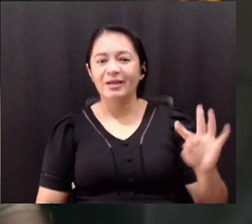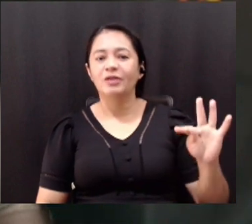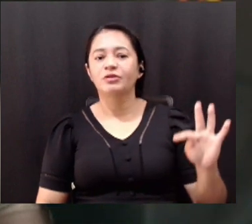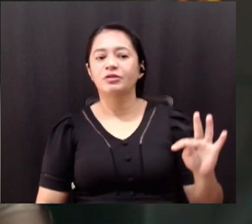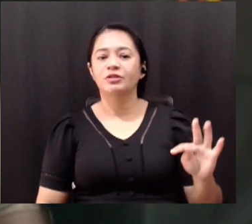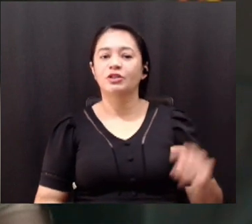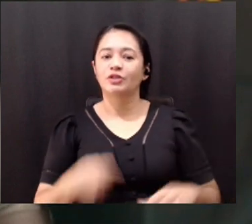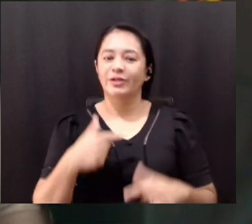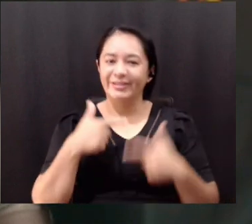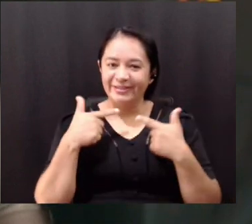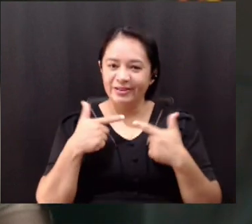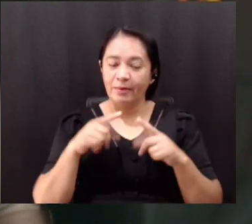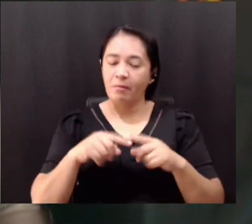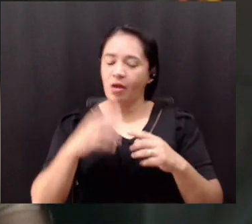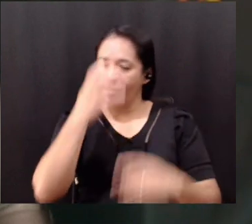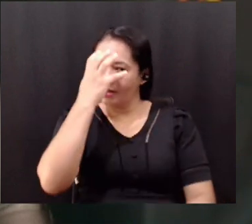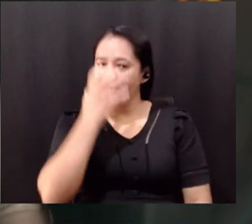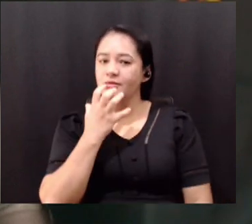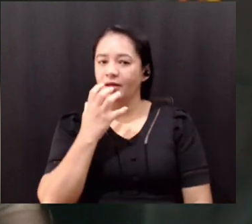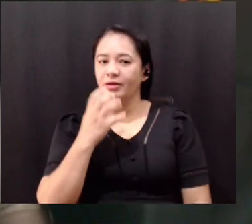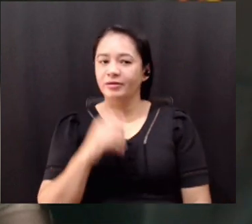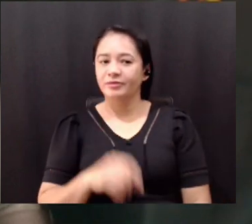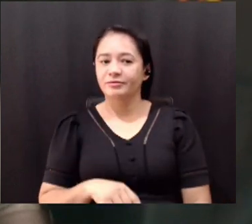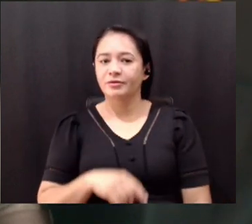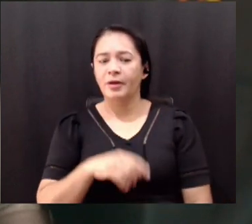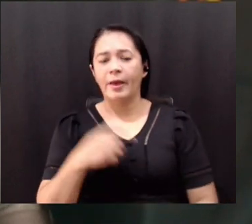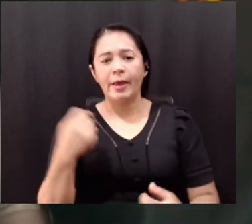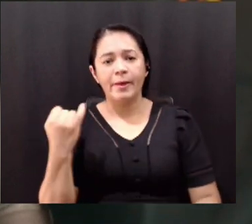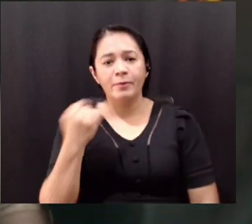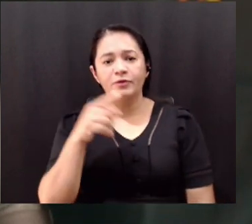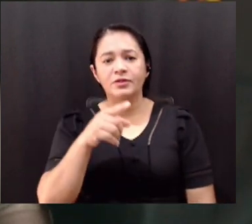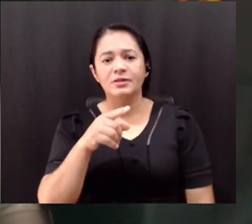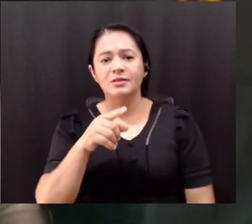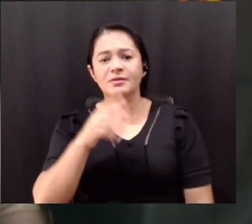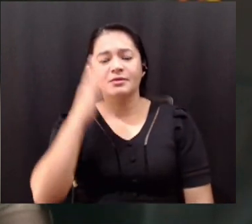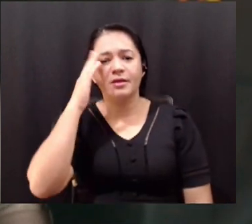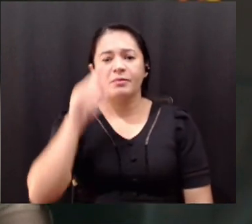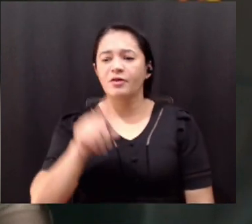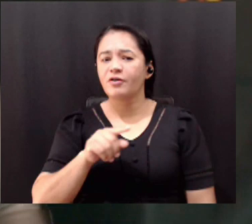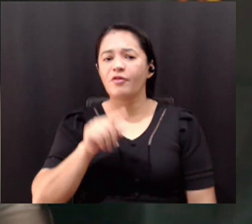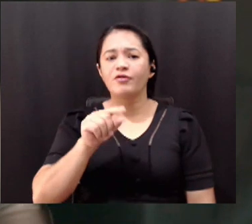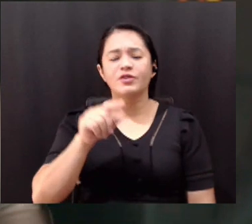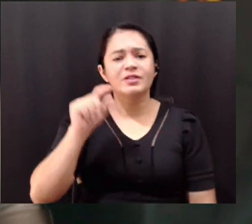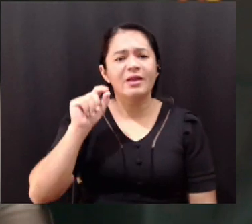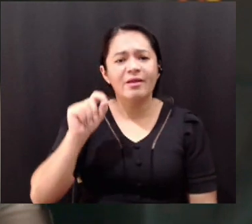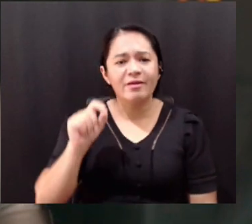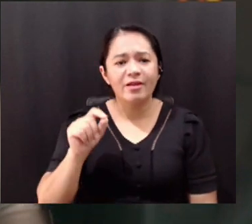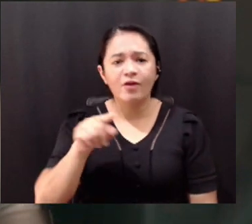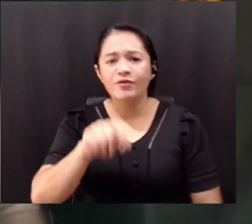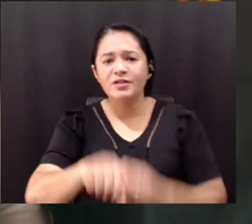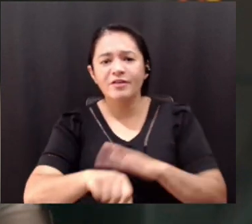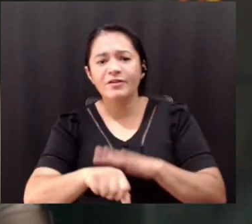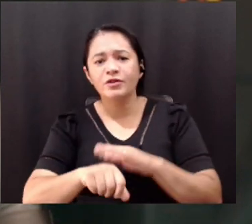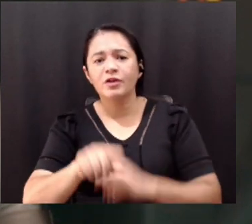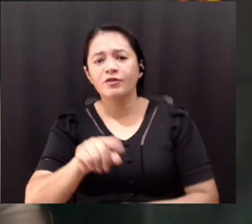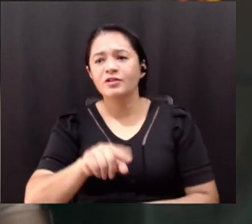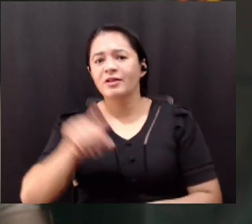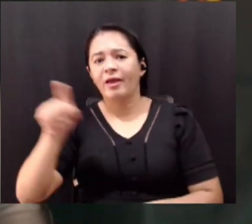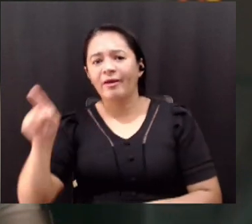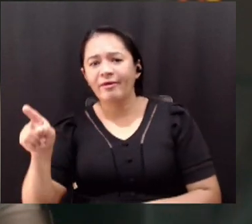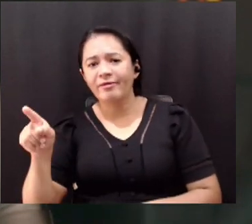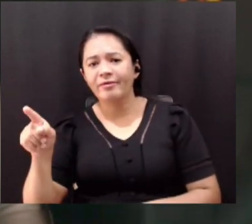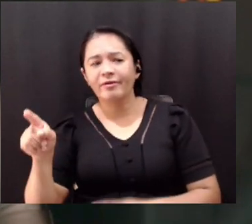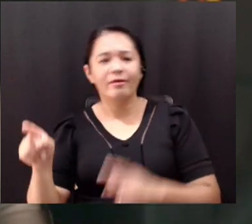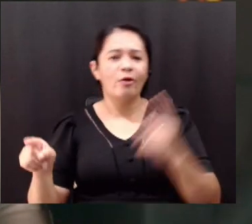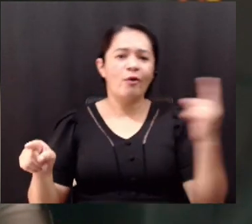sério, mas é importante você saber, né? Quem você é, o que você faz. Você é workaholic? Será que vale a pena, né? E aí